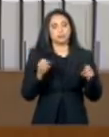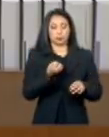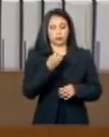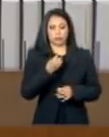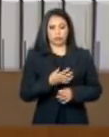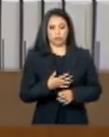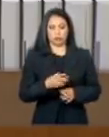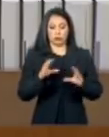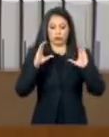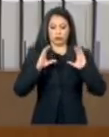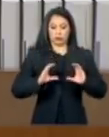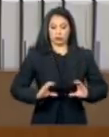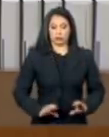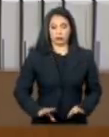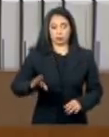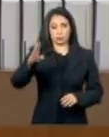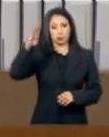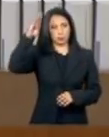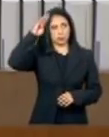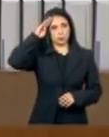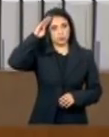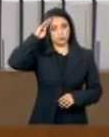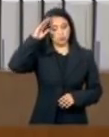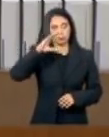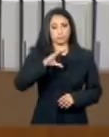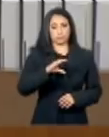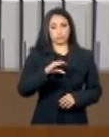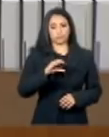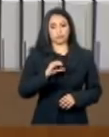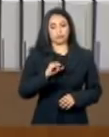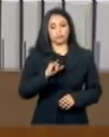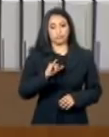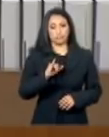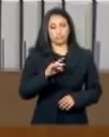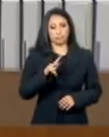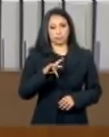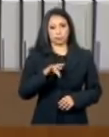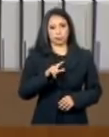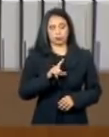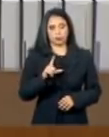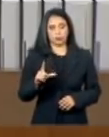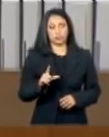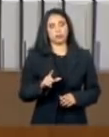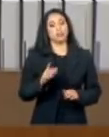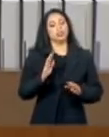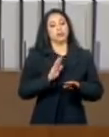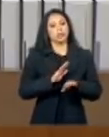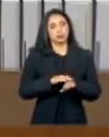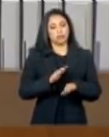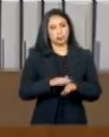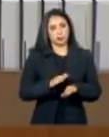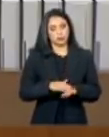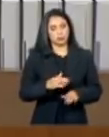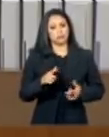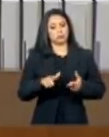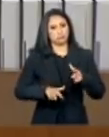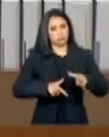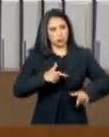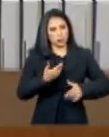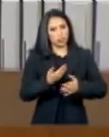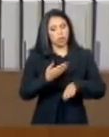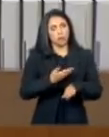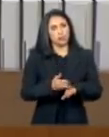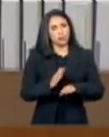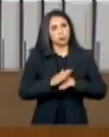militar e civil fechou as portas além da abr o aspa sapt dão profissional espírito militar